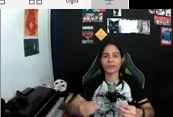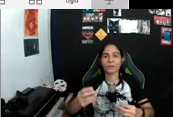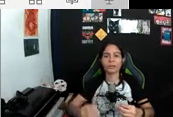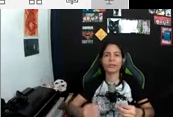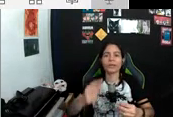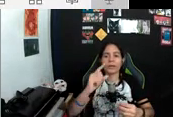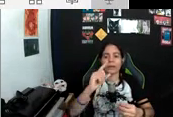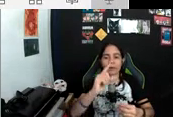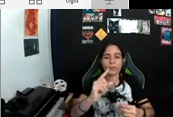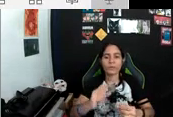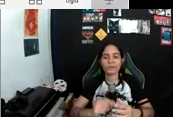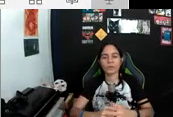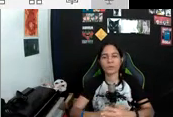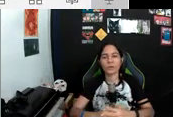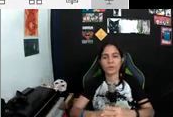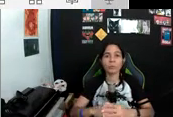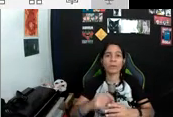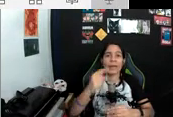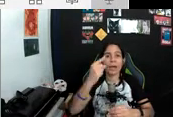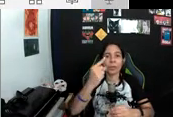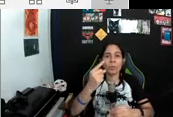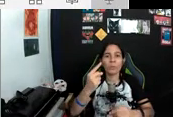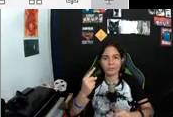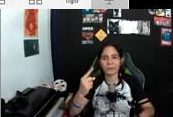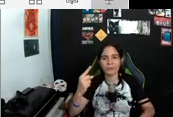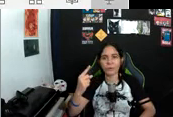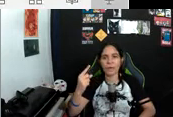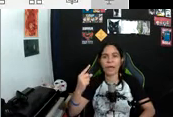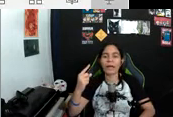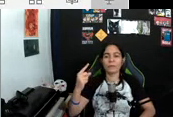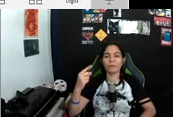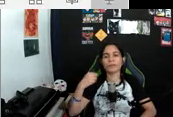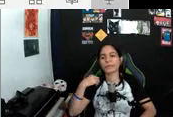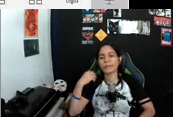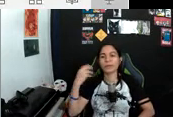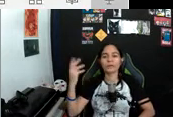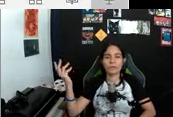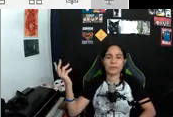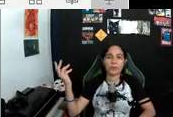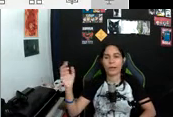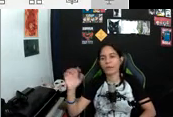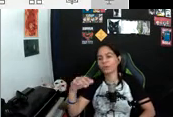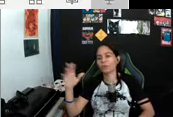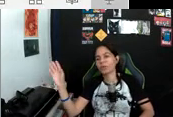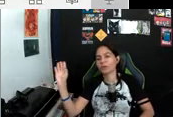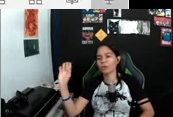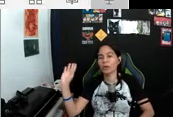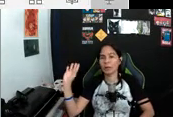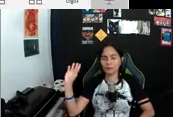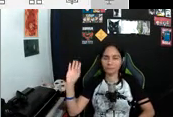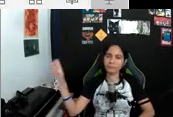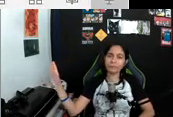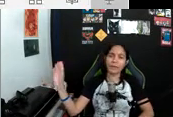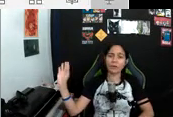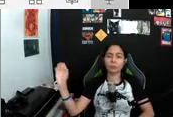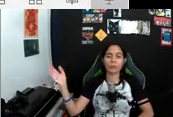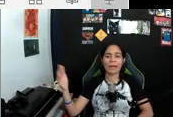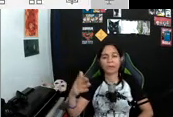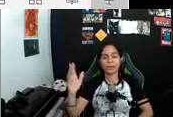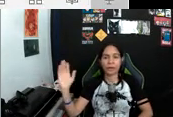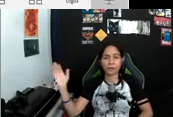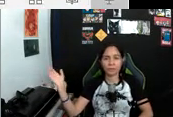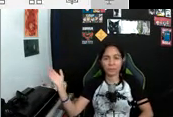na questão de uma pessoa, não é porque é uma pessoa, você e eu sozinho, o resto tudinho